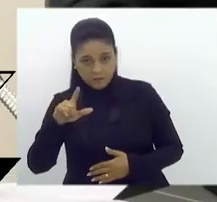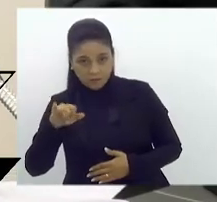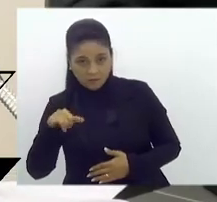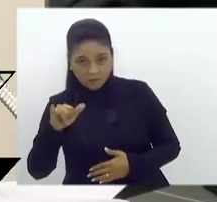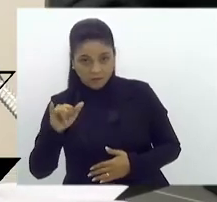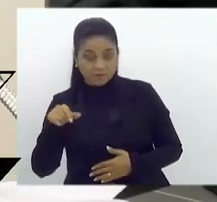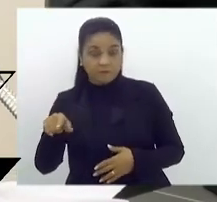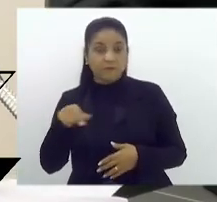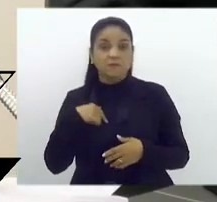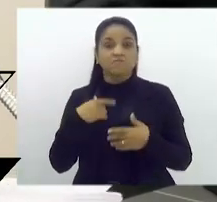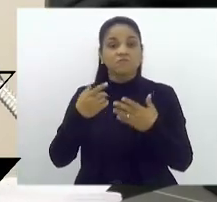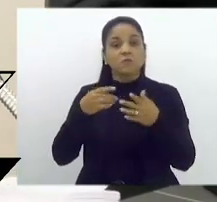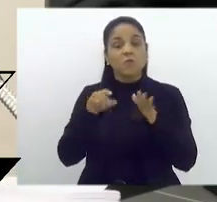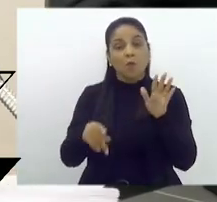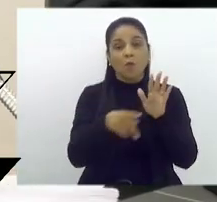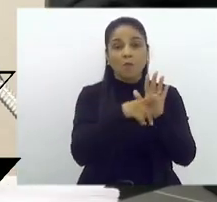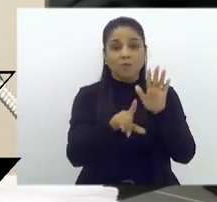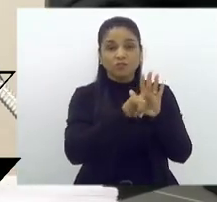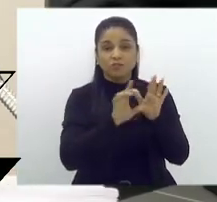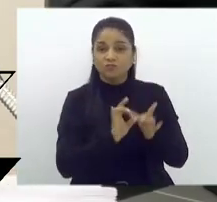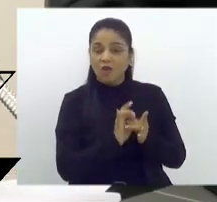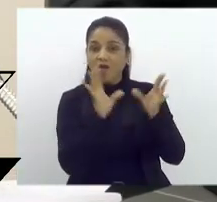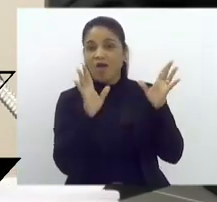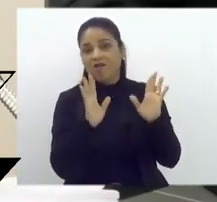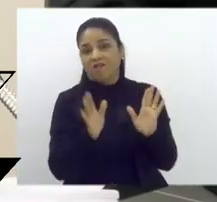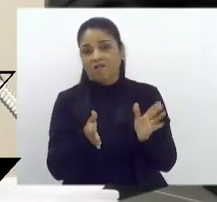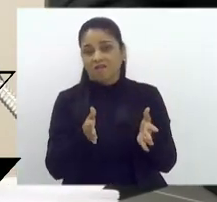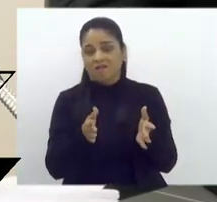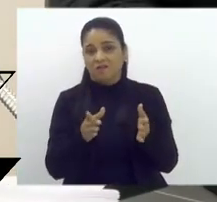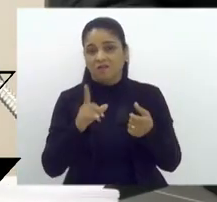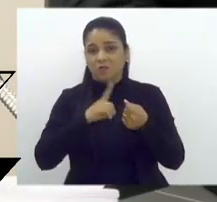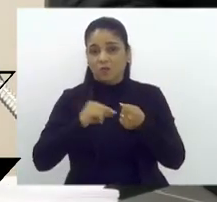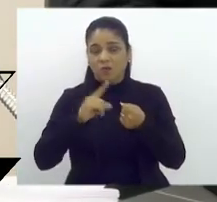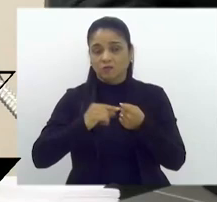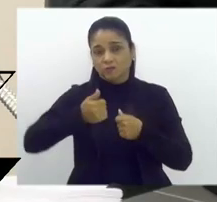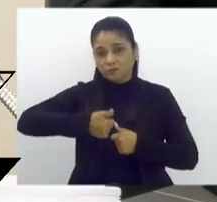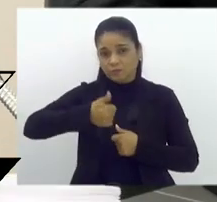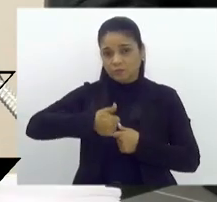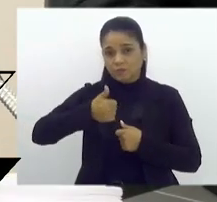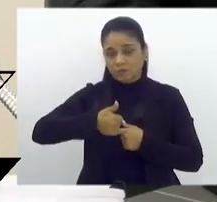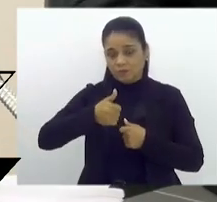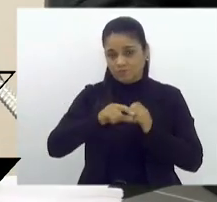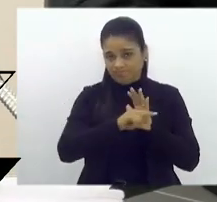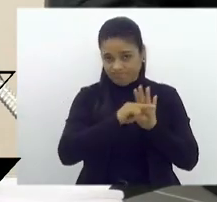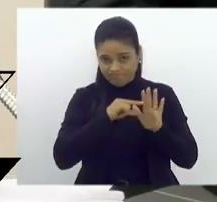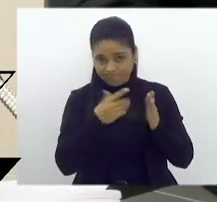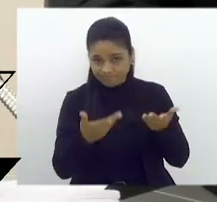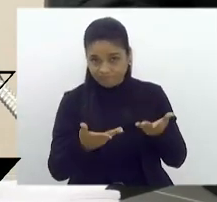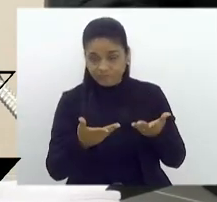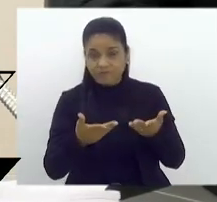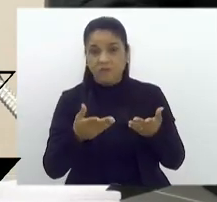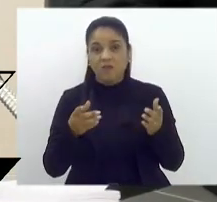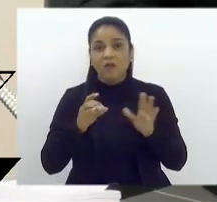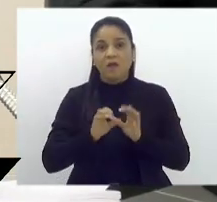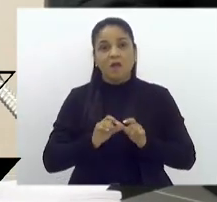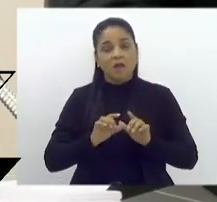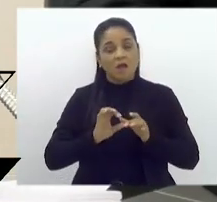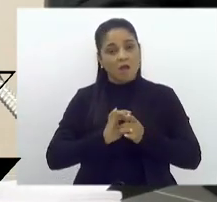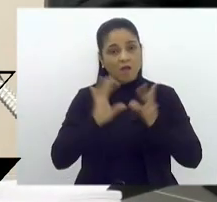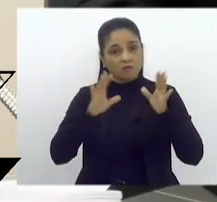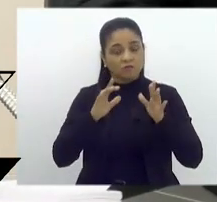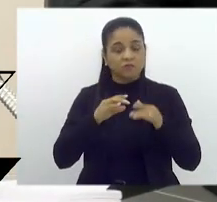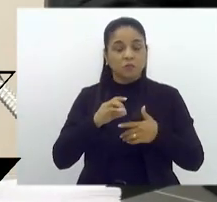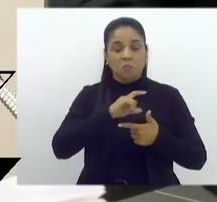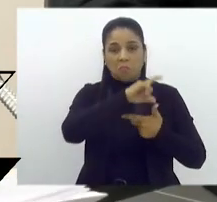discussão, porque o projeto de Vossa Excelência já é autorizativo no artigo 1º, no caput do artigo 1º. Autoriza o Poder Executivo